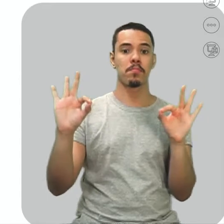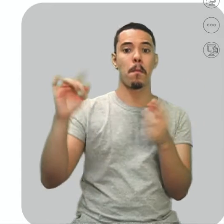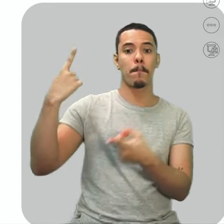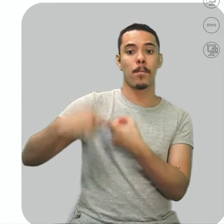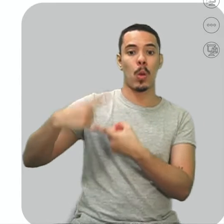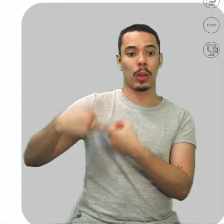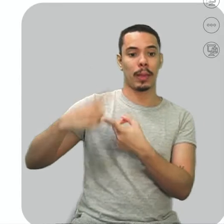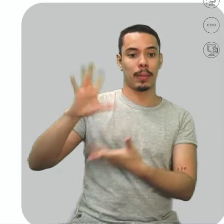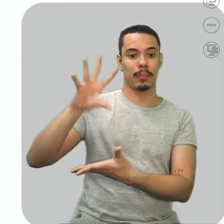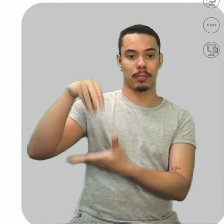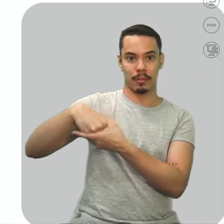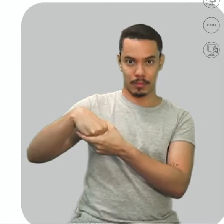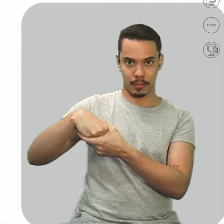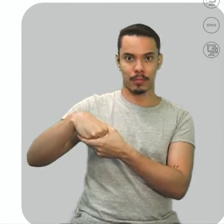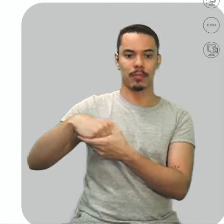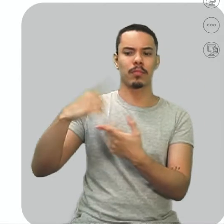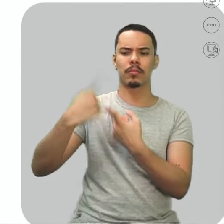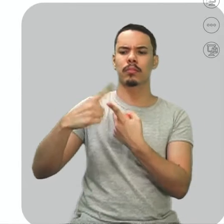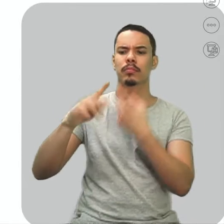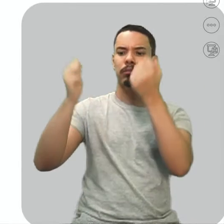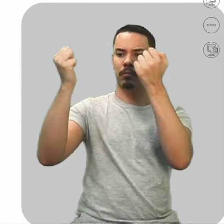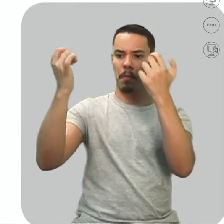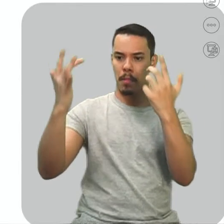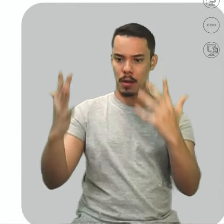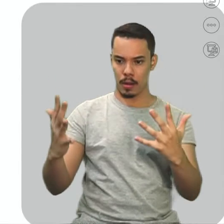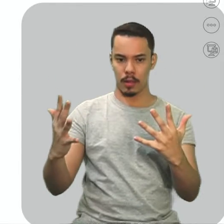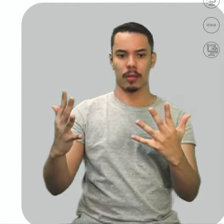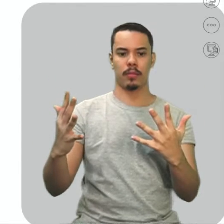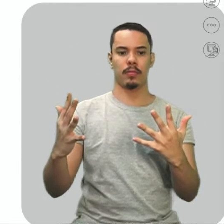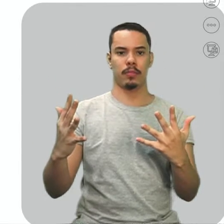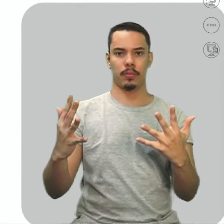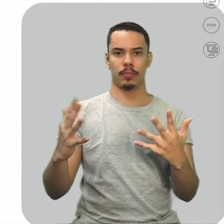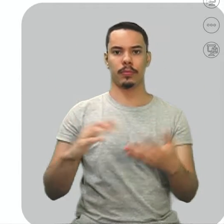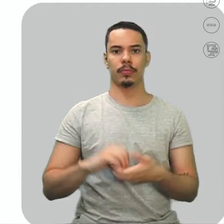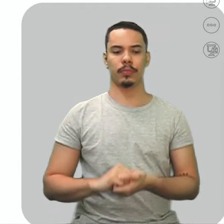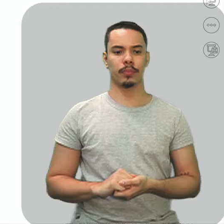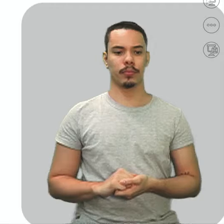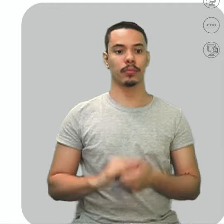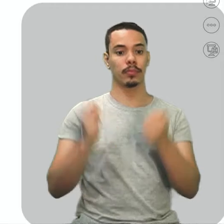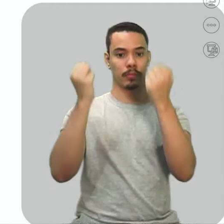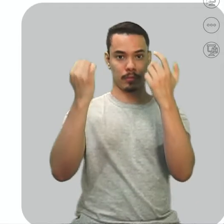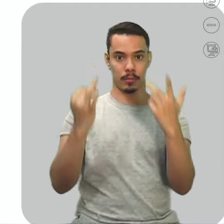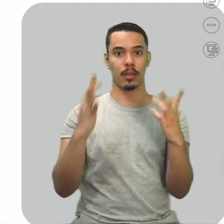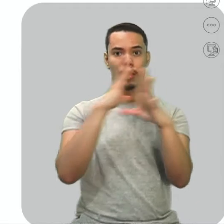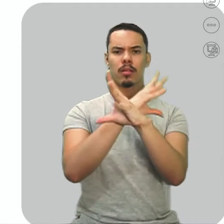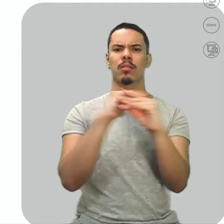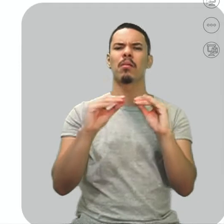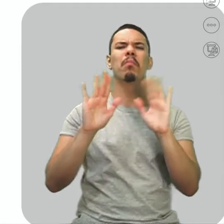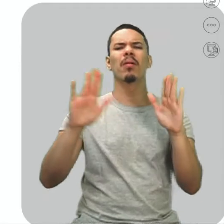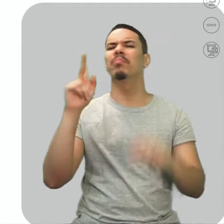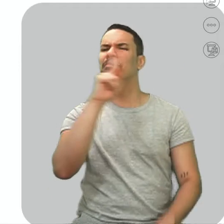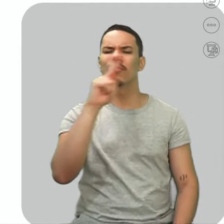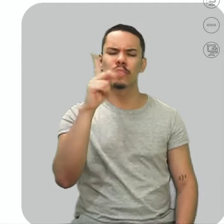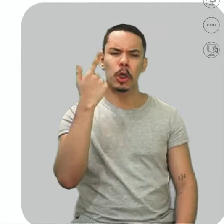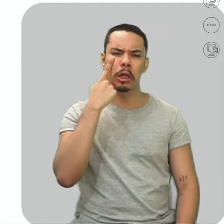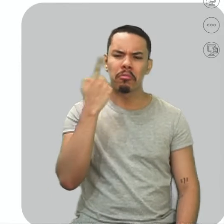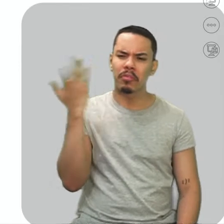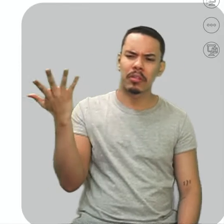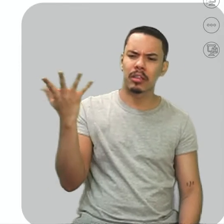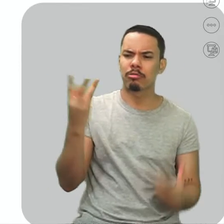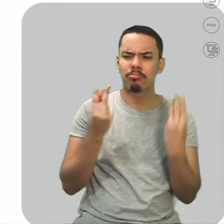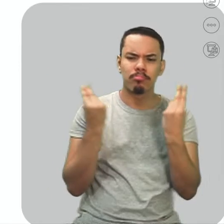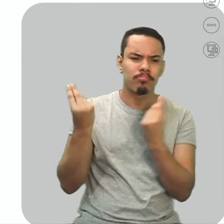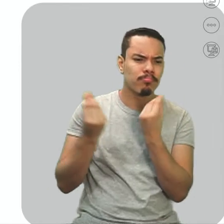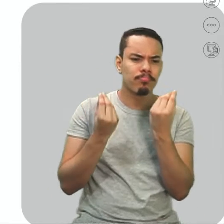o porquê aqui ó que tá explicando né é que a conjunção aí professor apareceu aqui